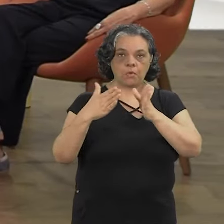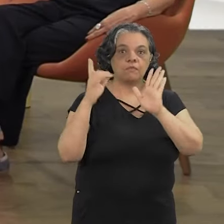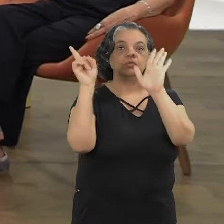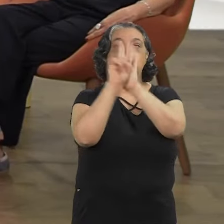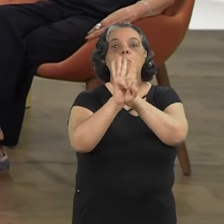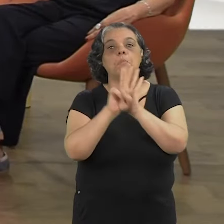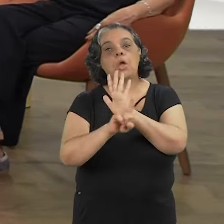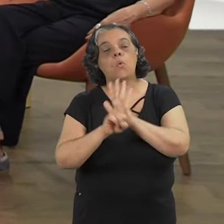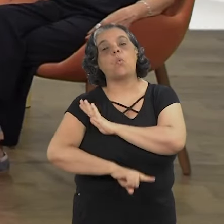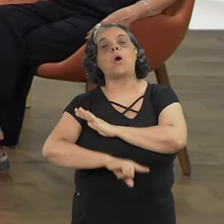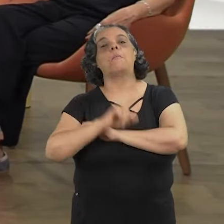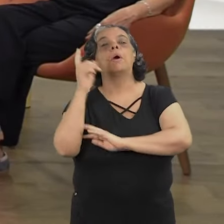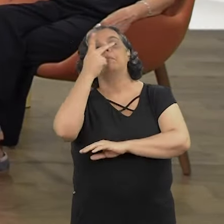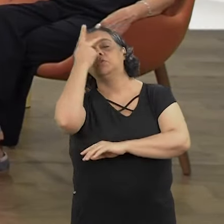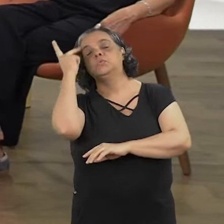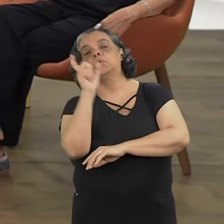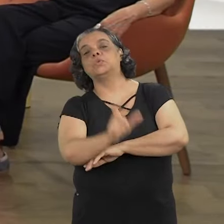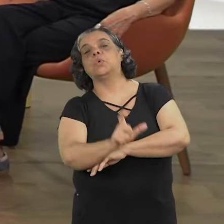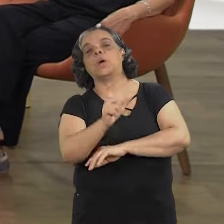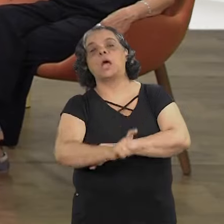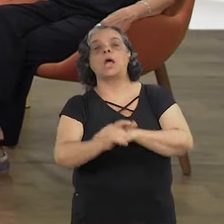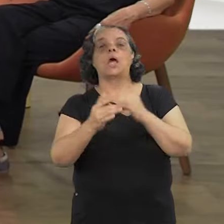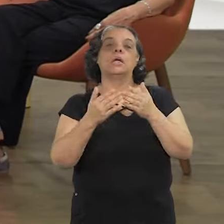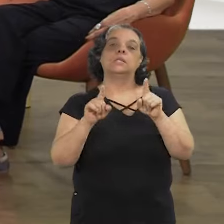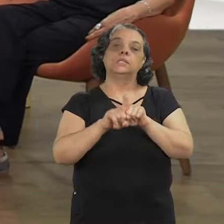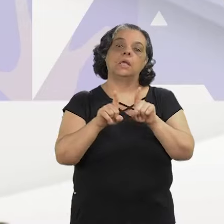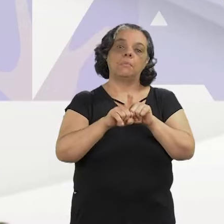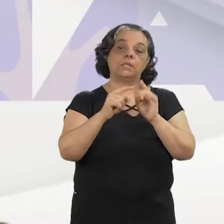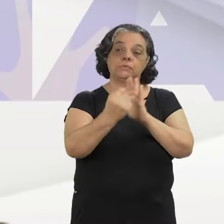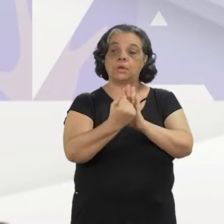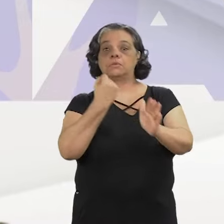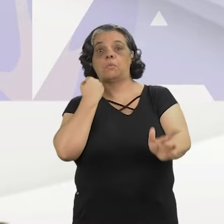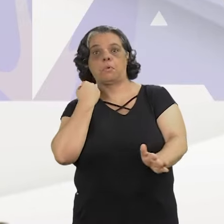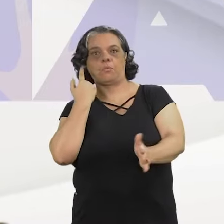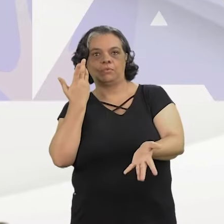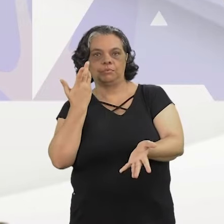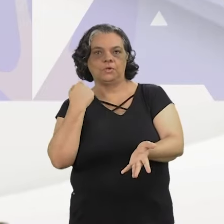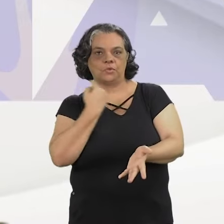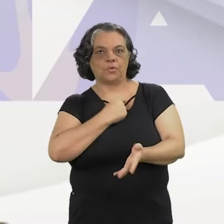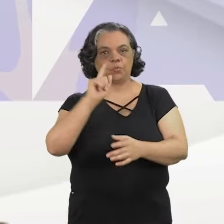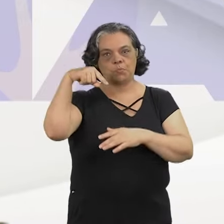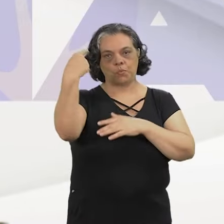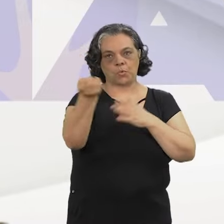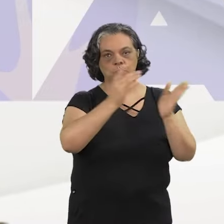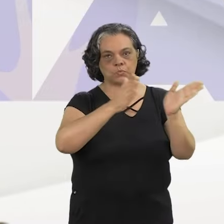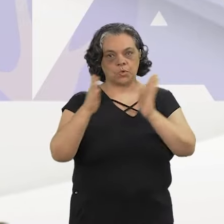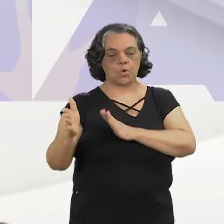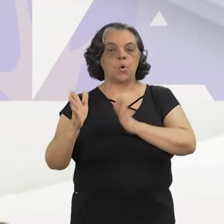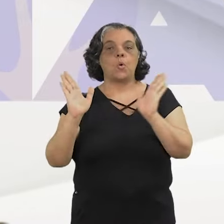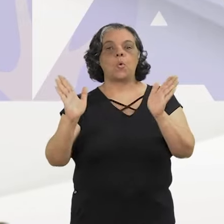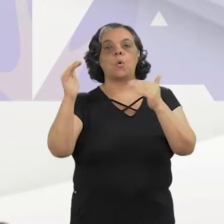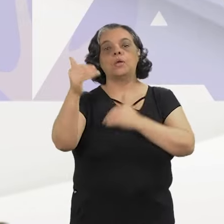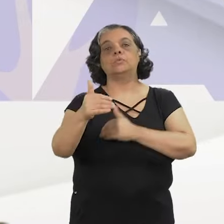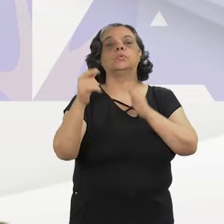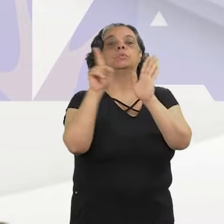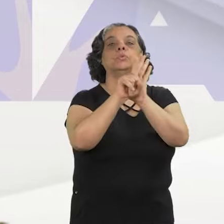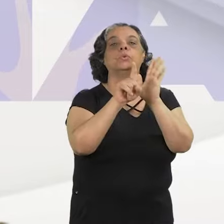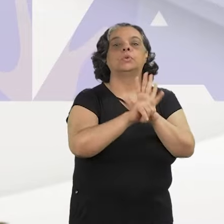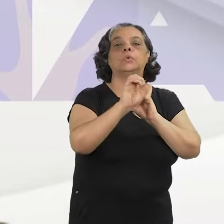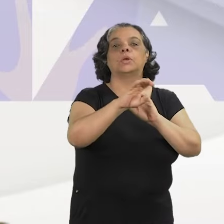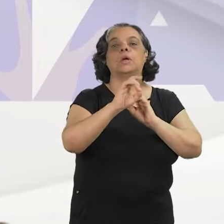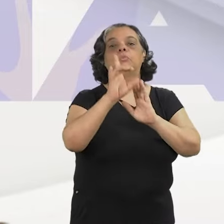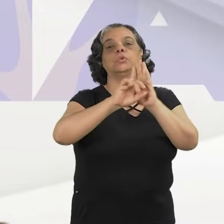pergunta pro público e agora a gente vai pras juas para trazer uma pergunta do público no próximo bloco tem o quadro Educar para os direitos humanos